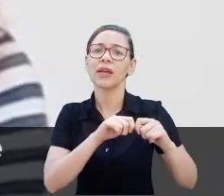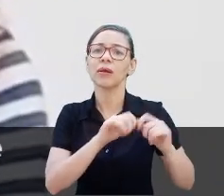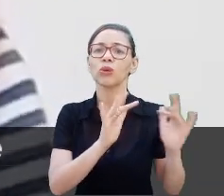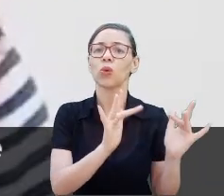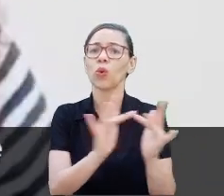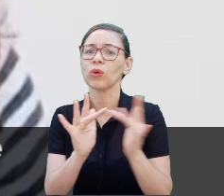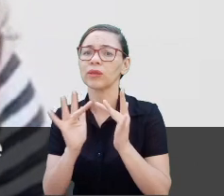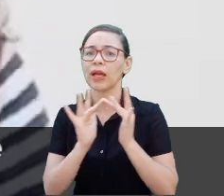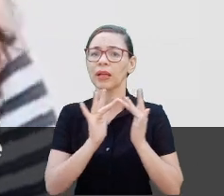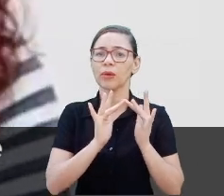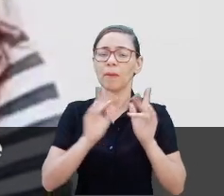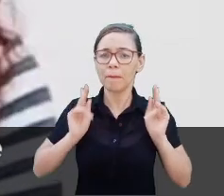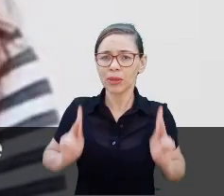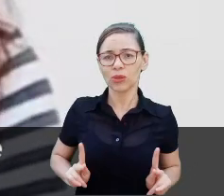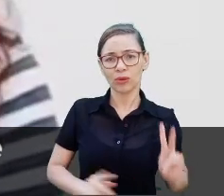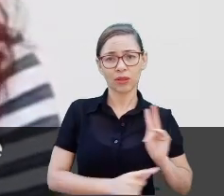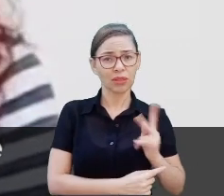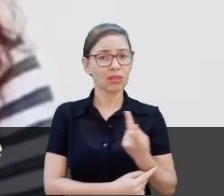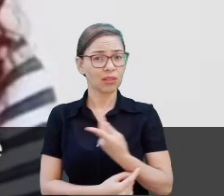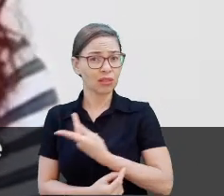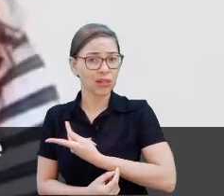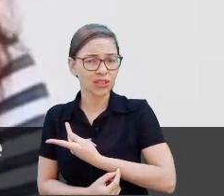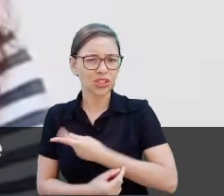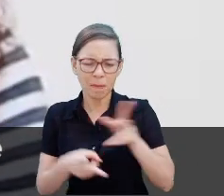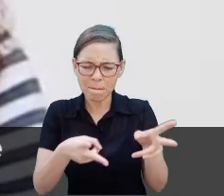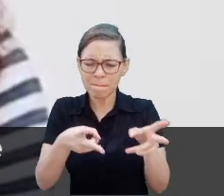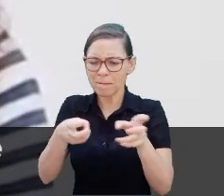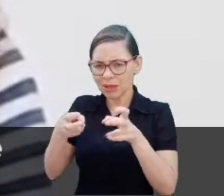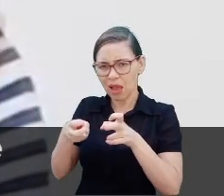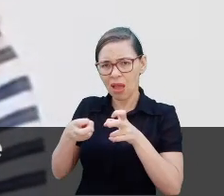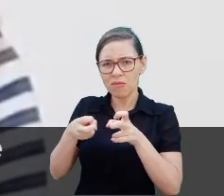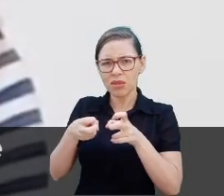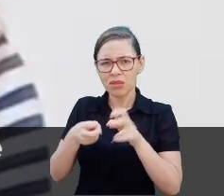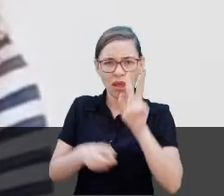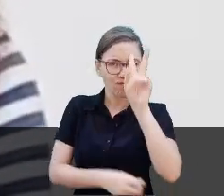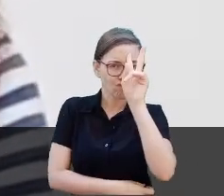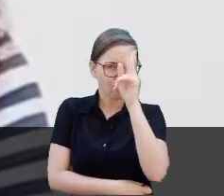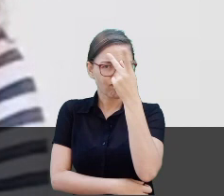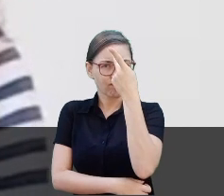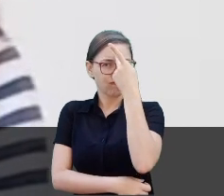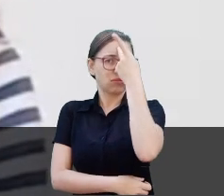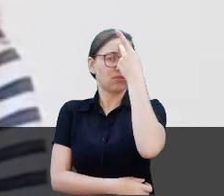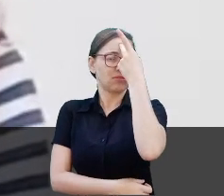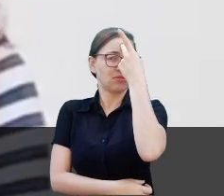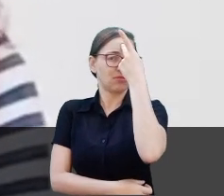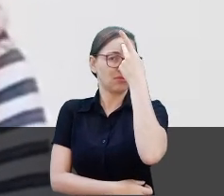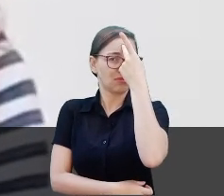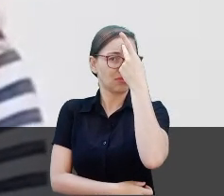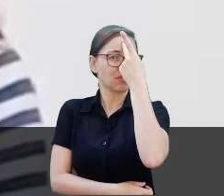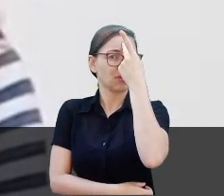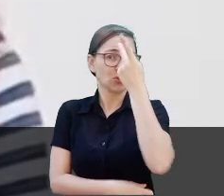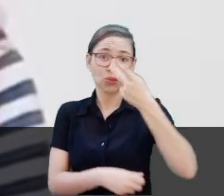trans, que profissão a gente constrói no contato com as pessoas trans no Brasil. E já tem uma mudança que começa a